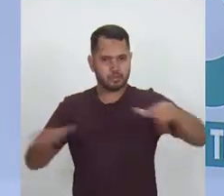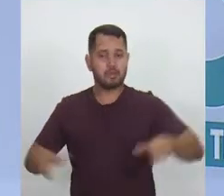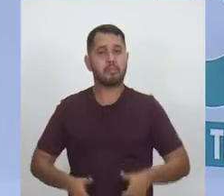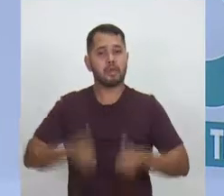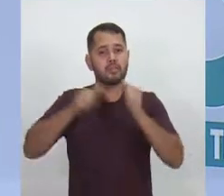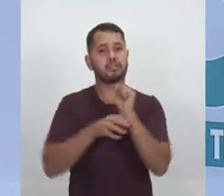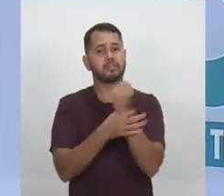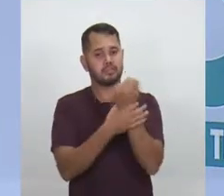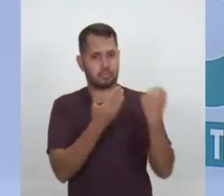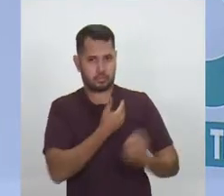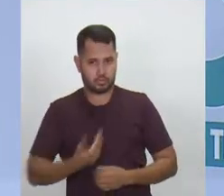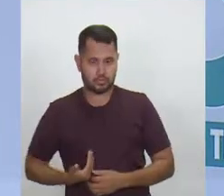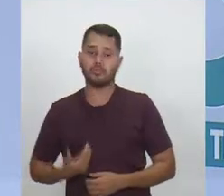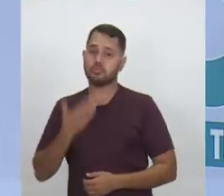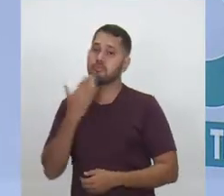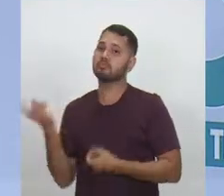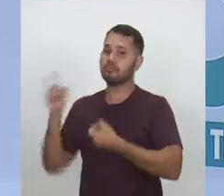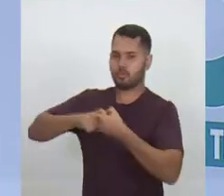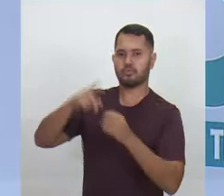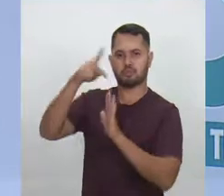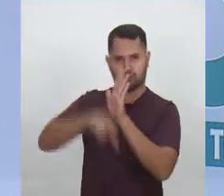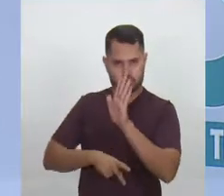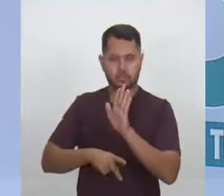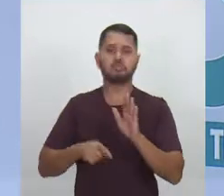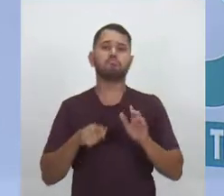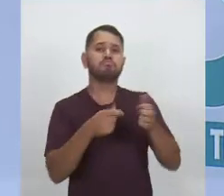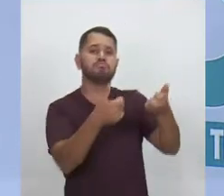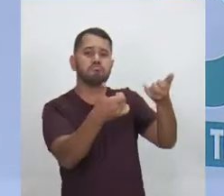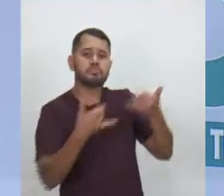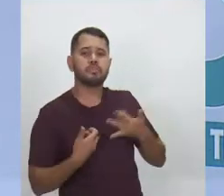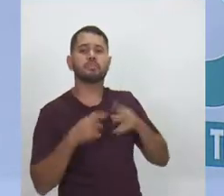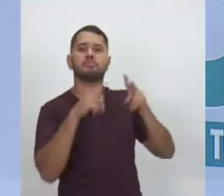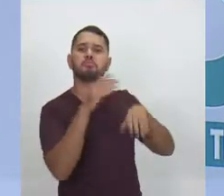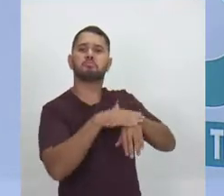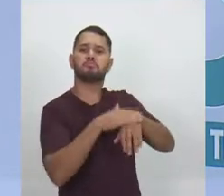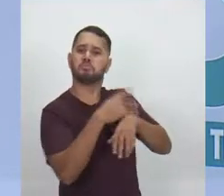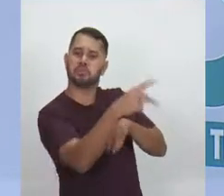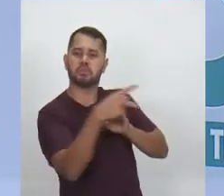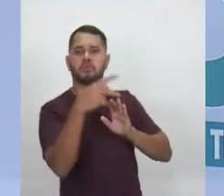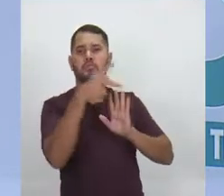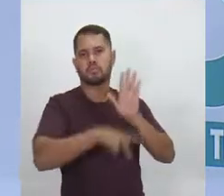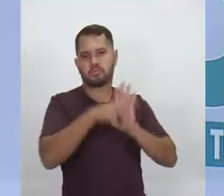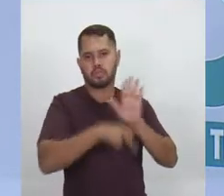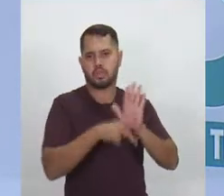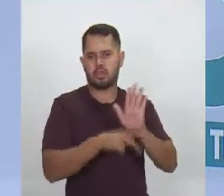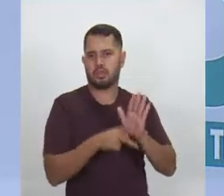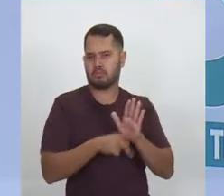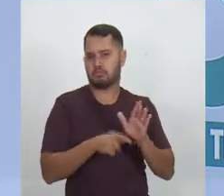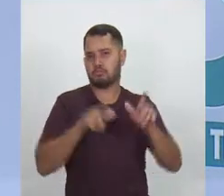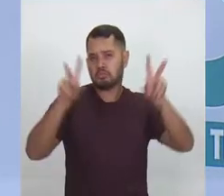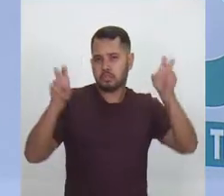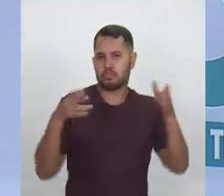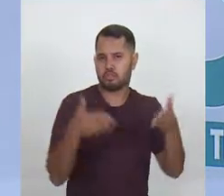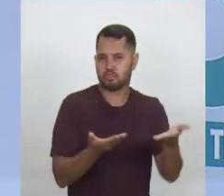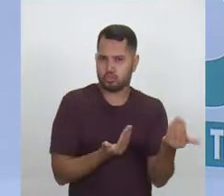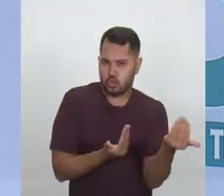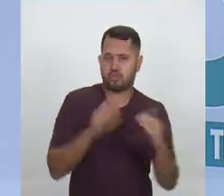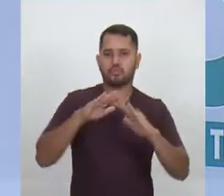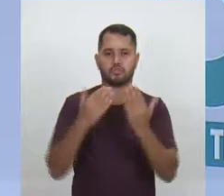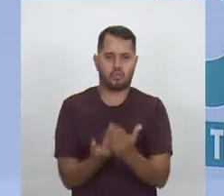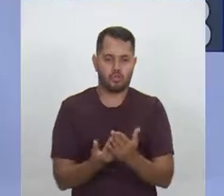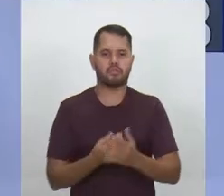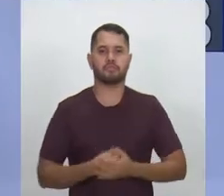Eu vou resgatar esse programa. Eu queria que você falasse um pouco sobre quais programas para os jovens na alternativa das escolas.